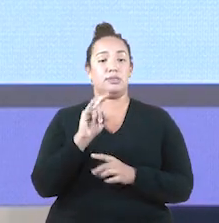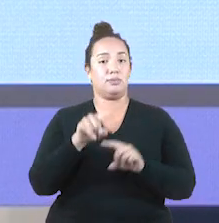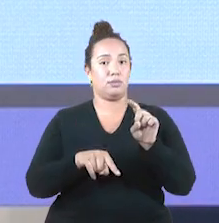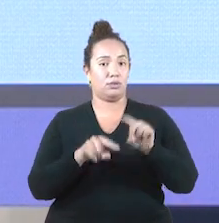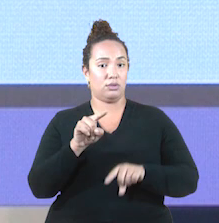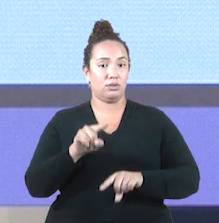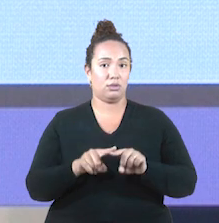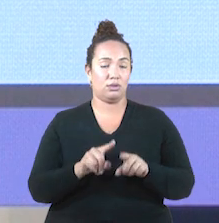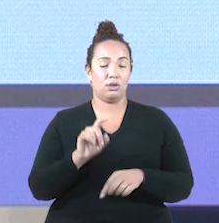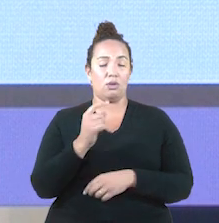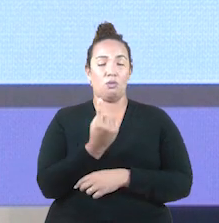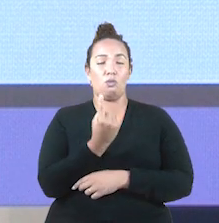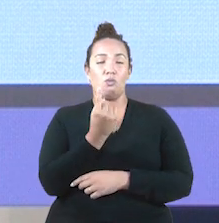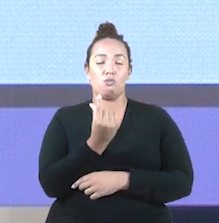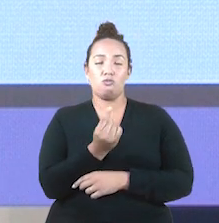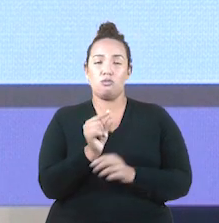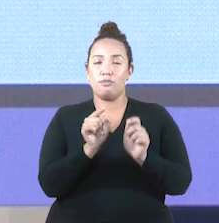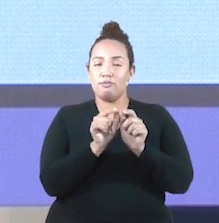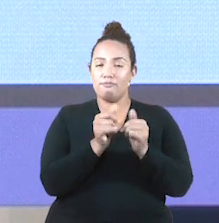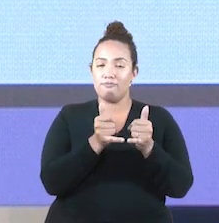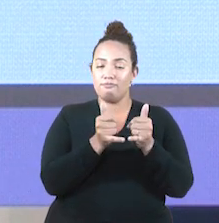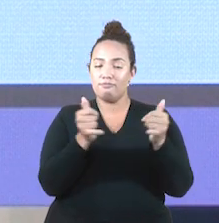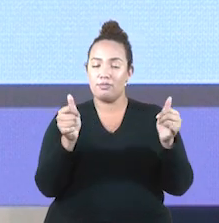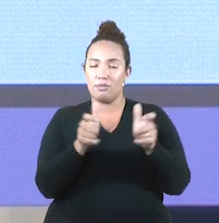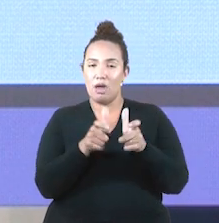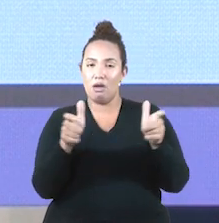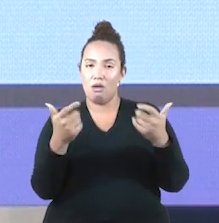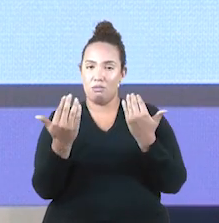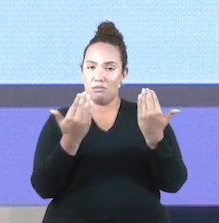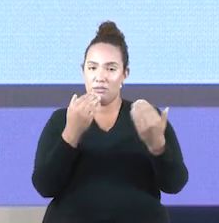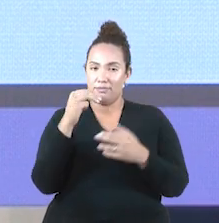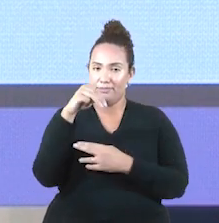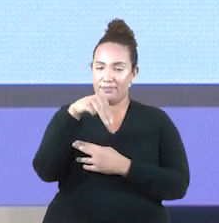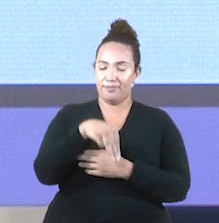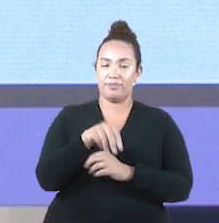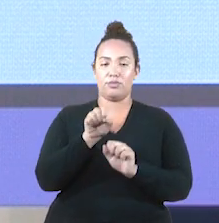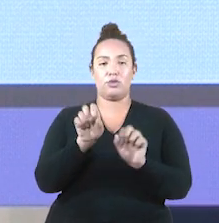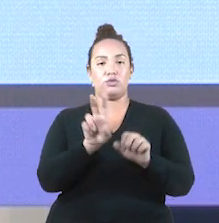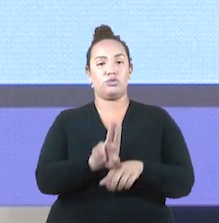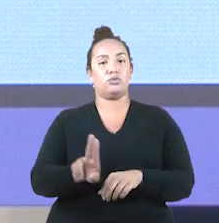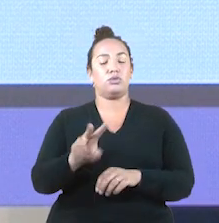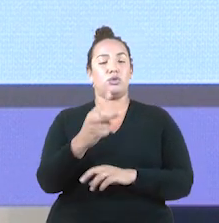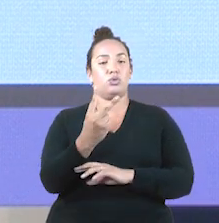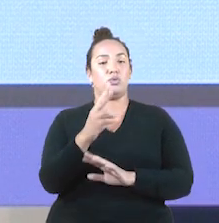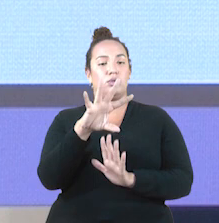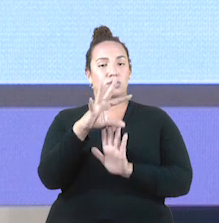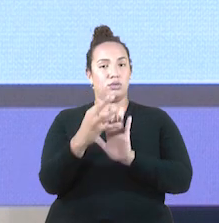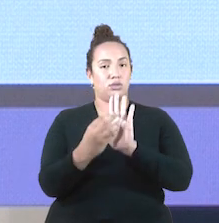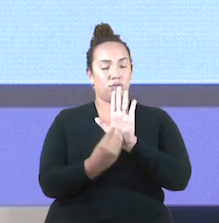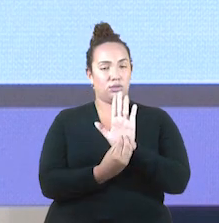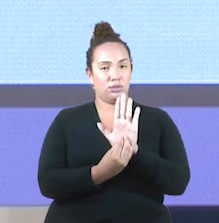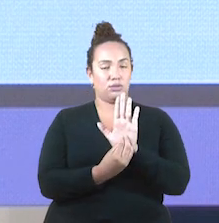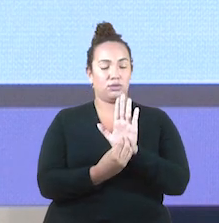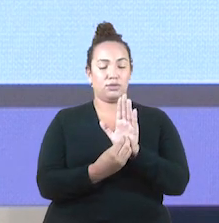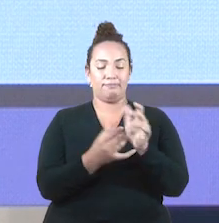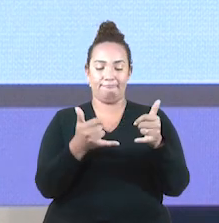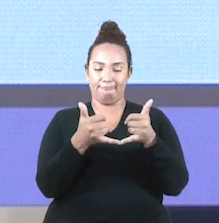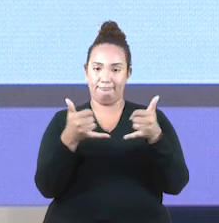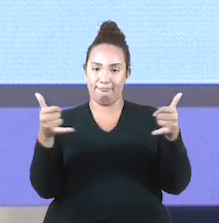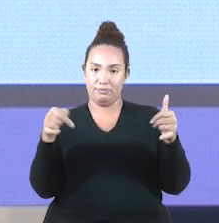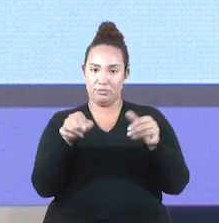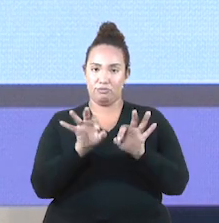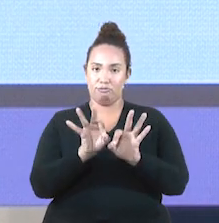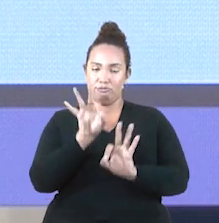for só um pouco maior que 1 metro, nós podemos usar 2 unidades de medida para dizer o seu